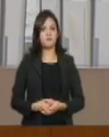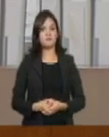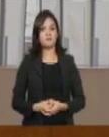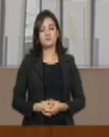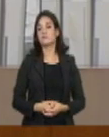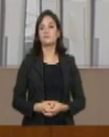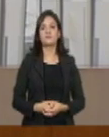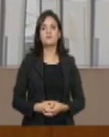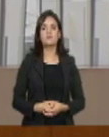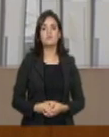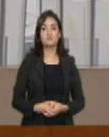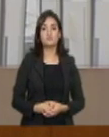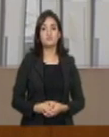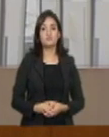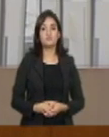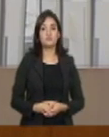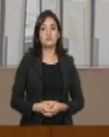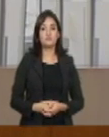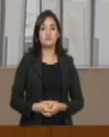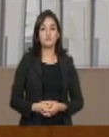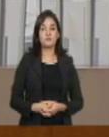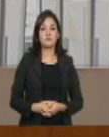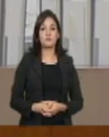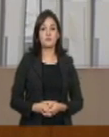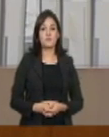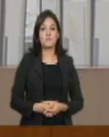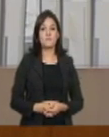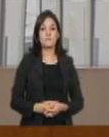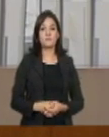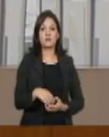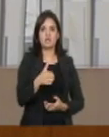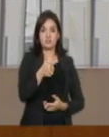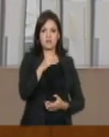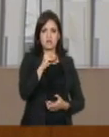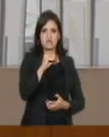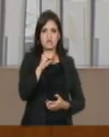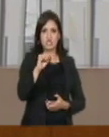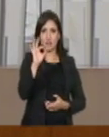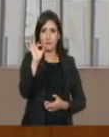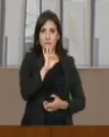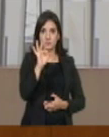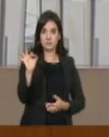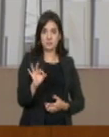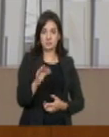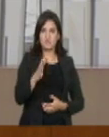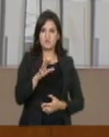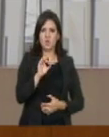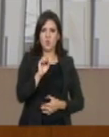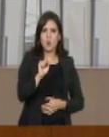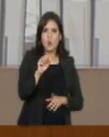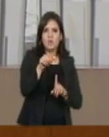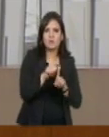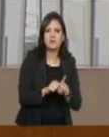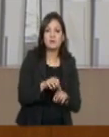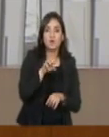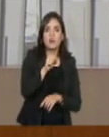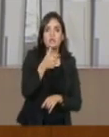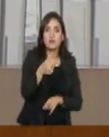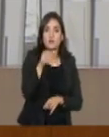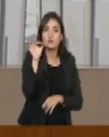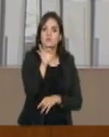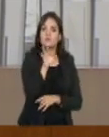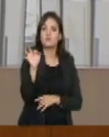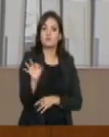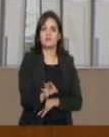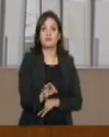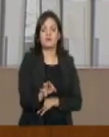desse número de 100% nos 10 anos, que dá uma média de 8 meses, 82% deles,